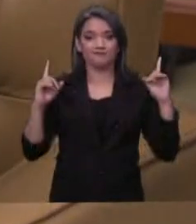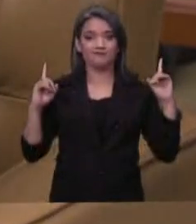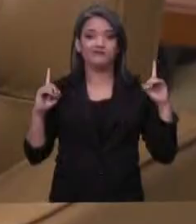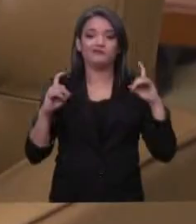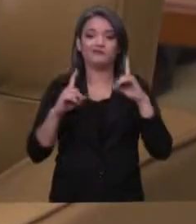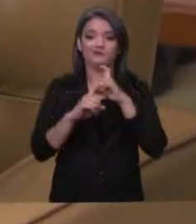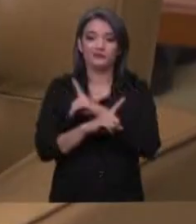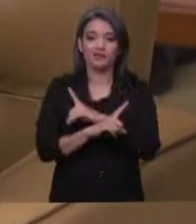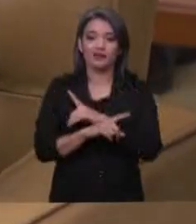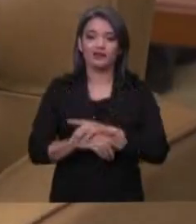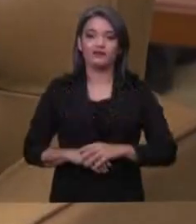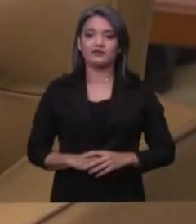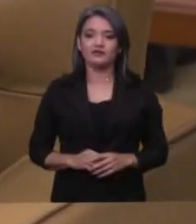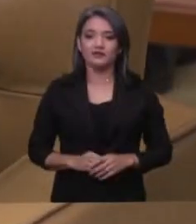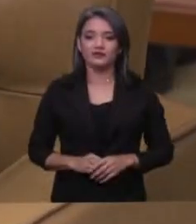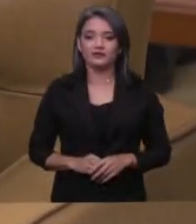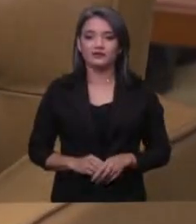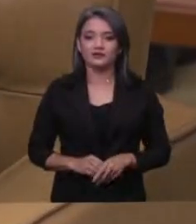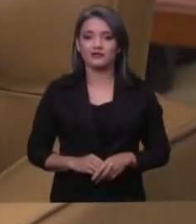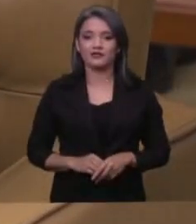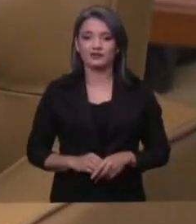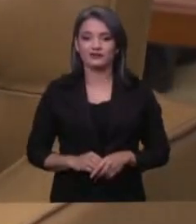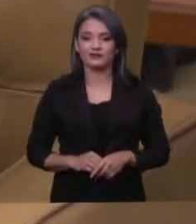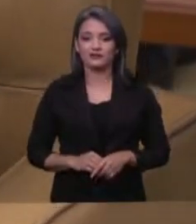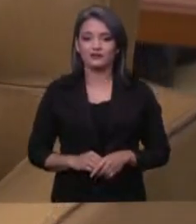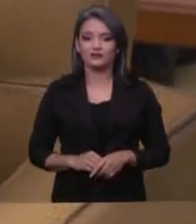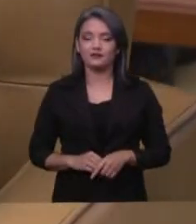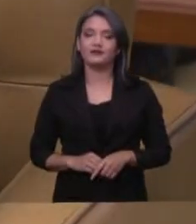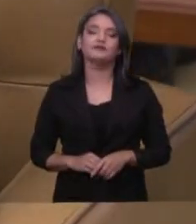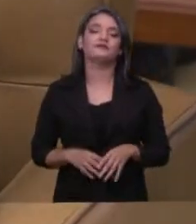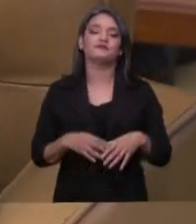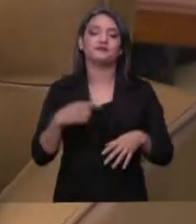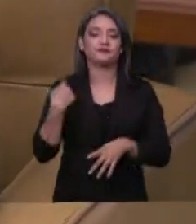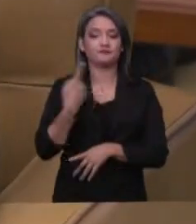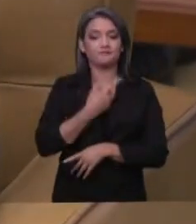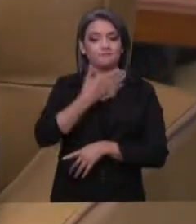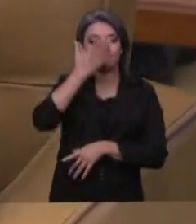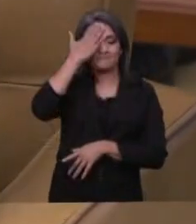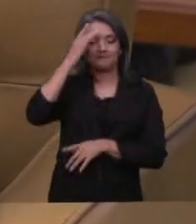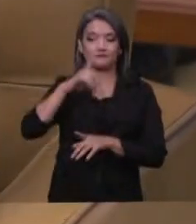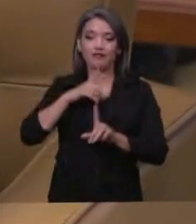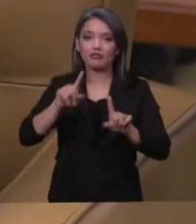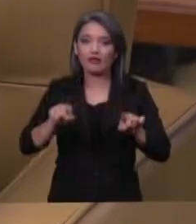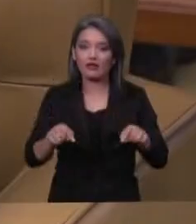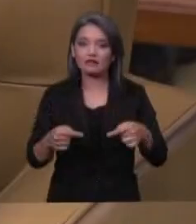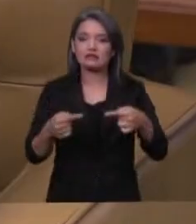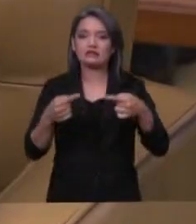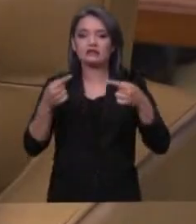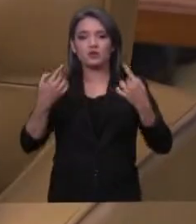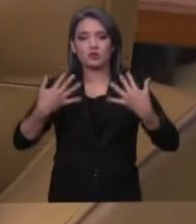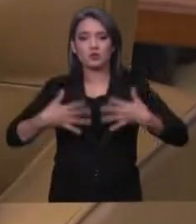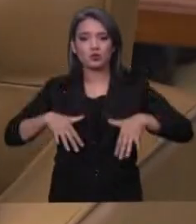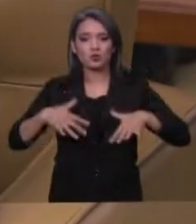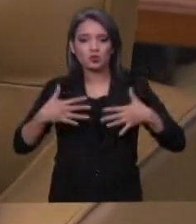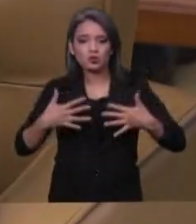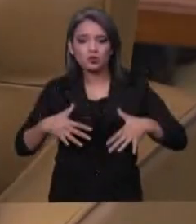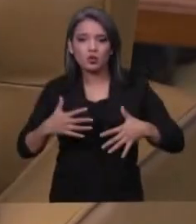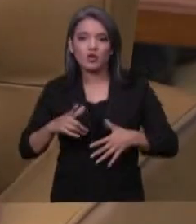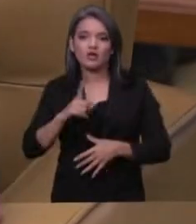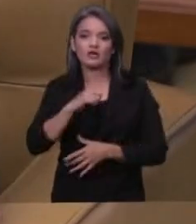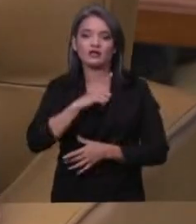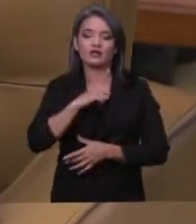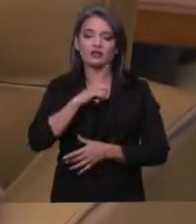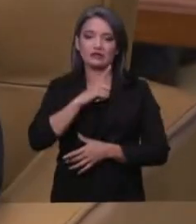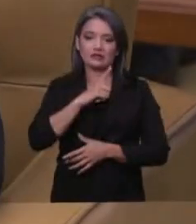complexo. E nós sabemos dos imensos desafios que